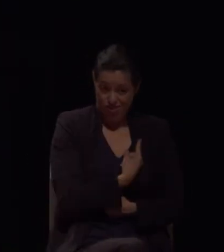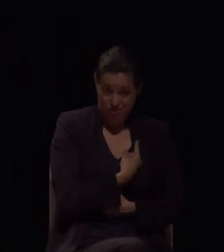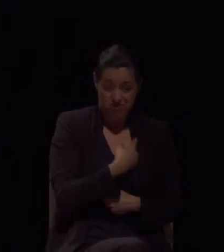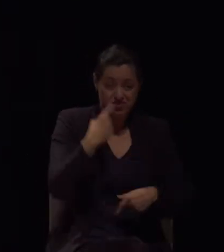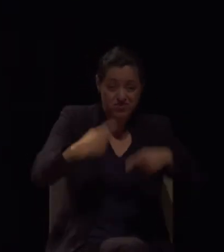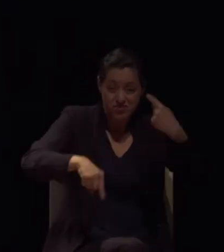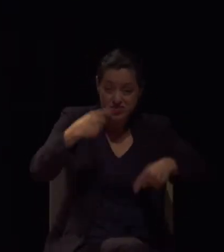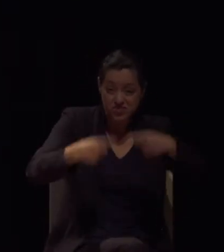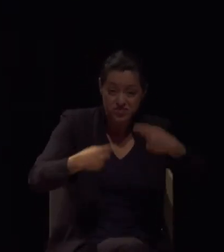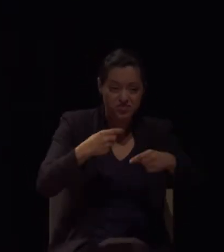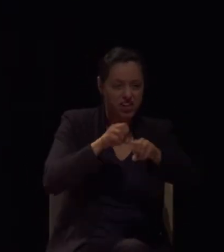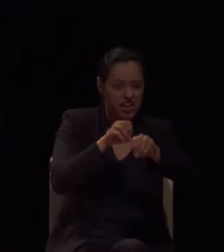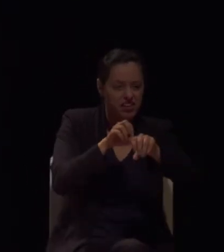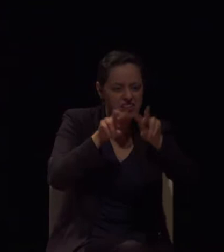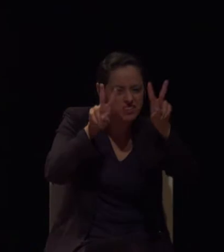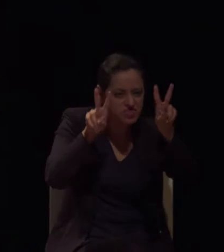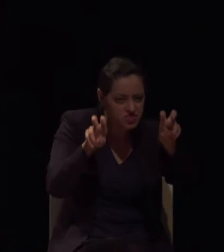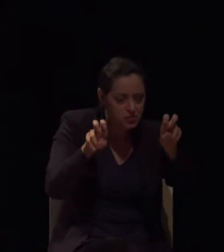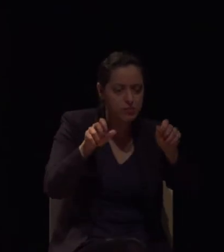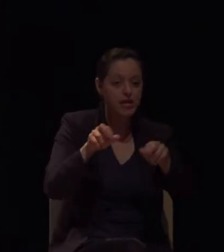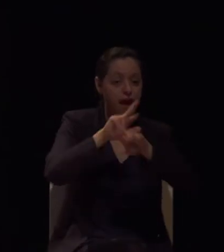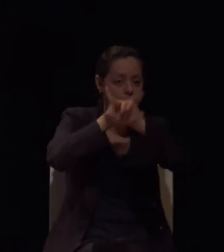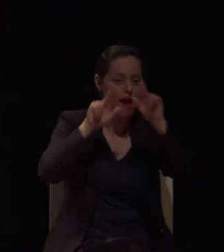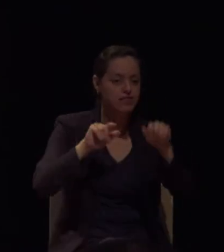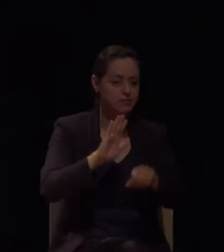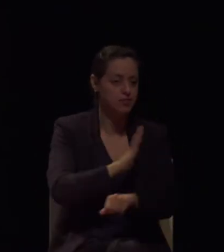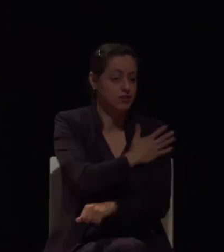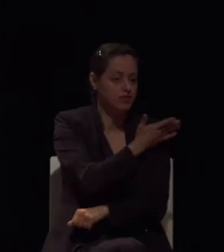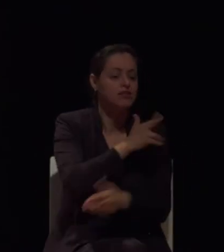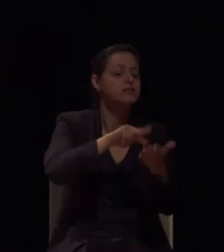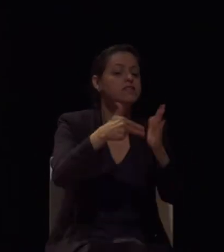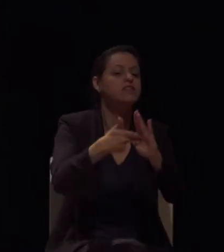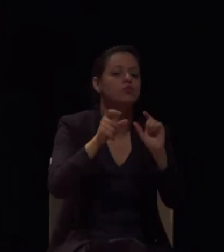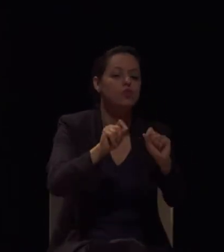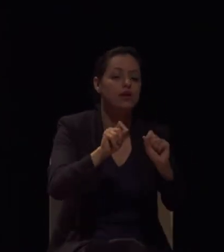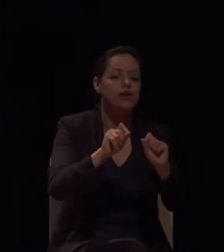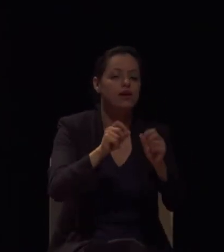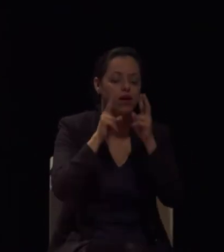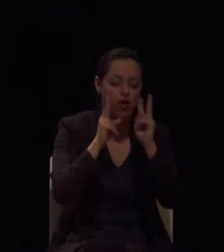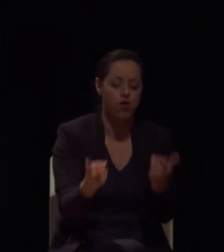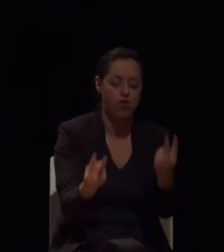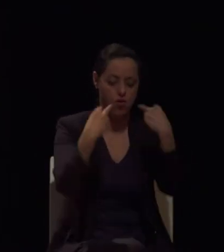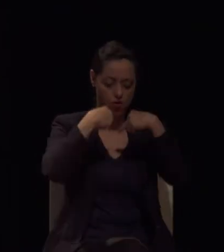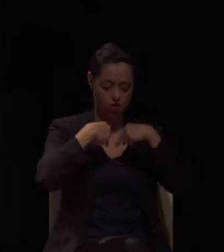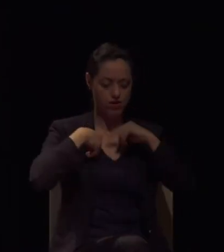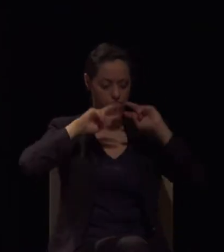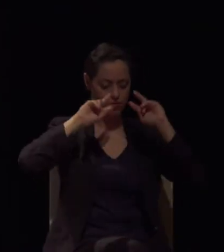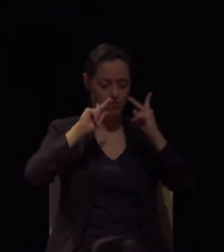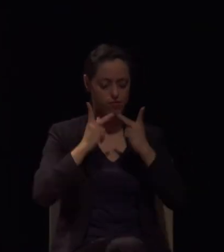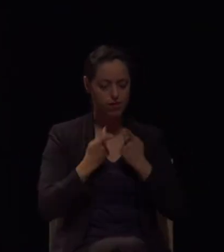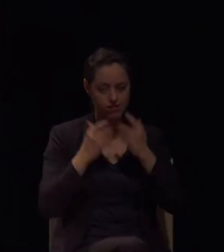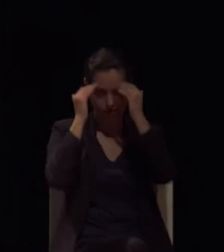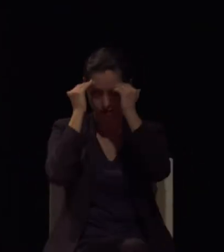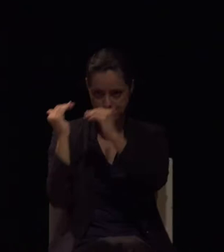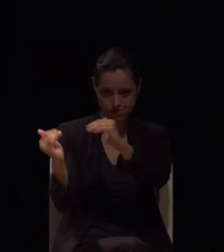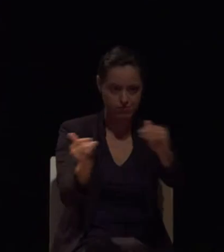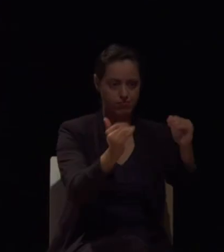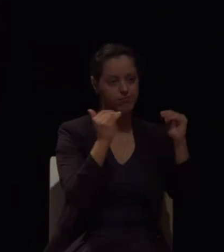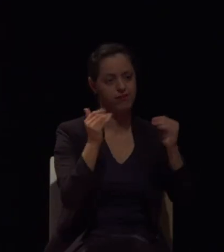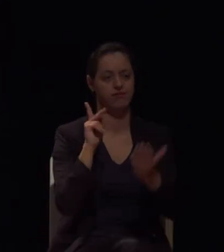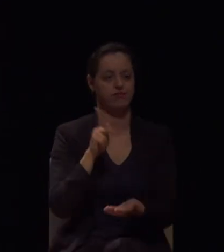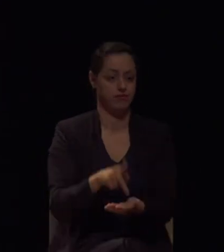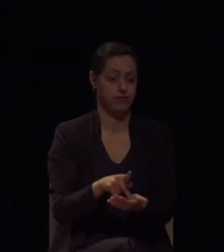racista é sempre o viés de recuperar nossa humanidade e essa humanidade é